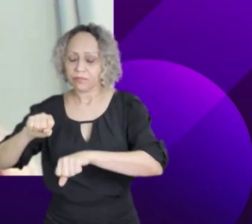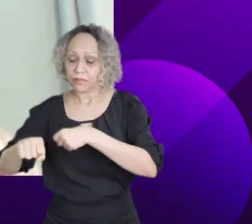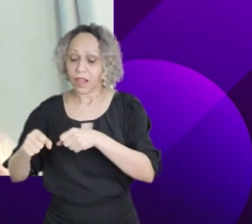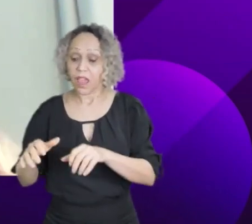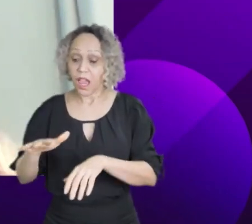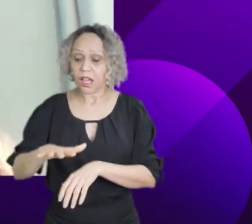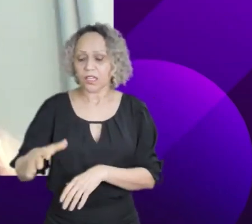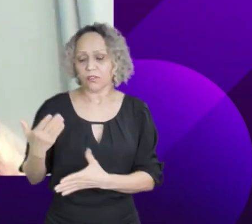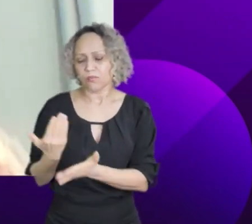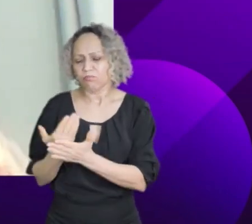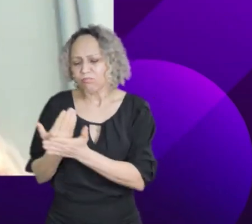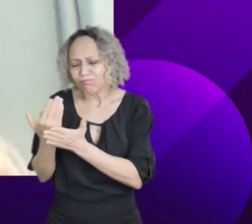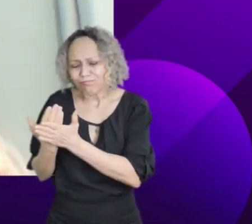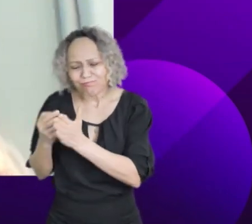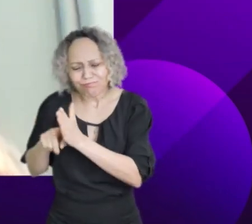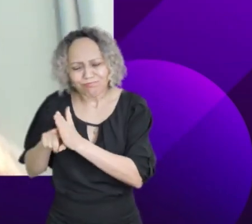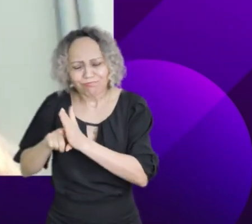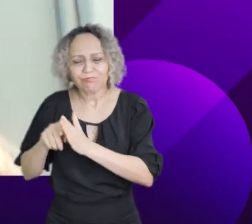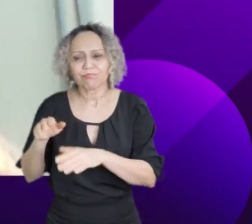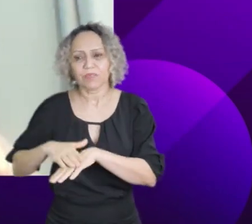mais,